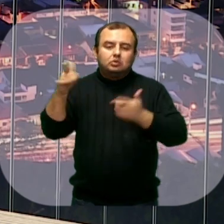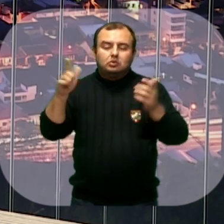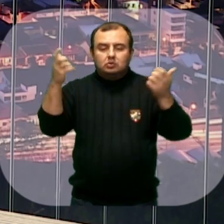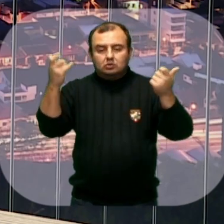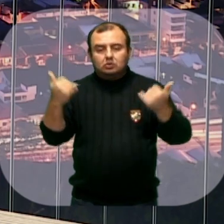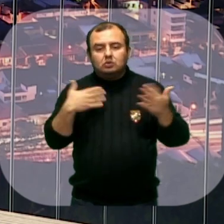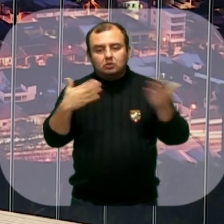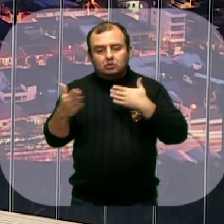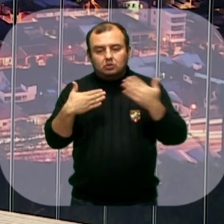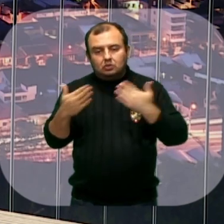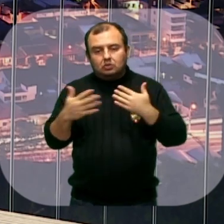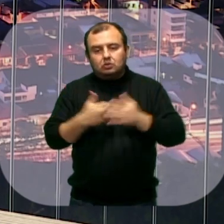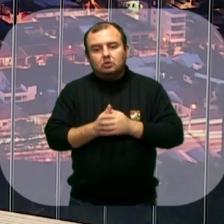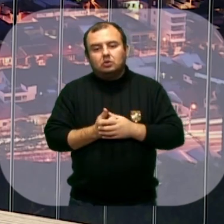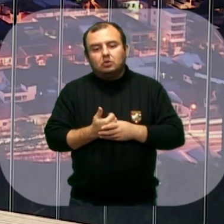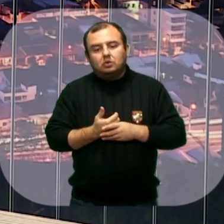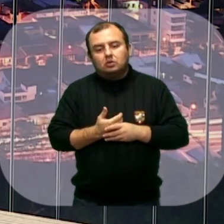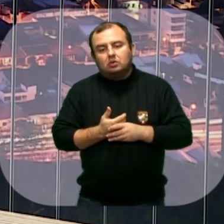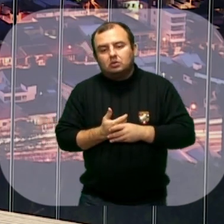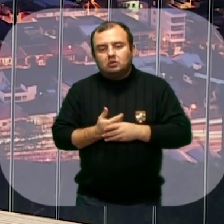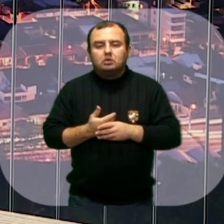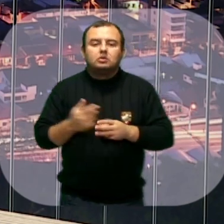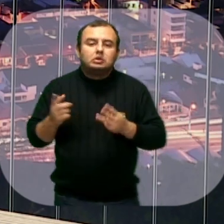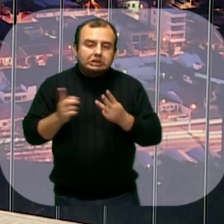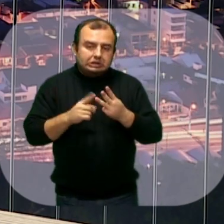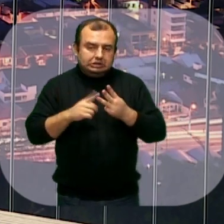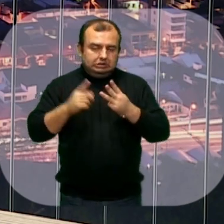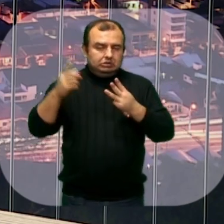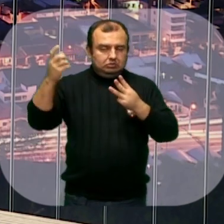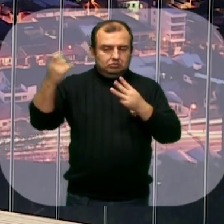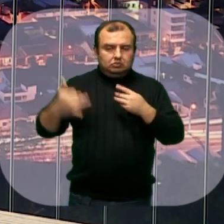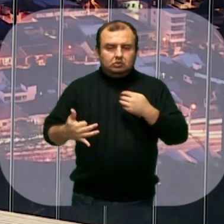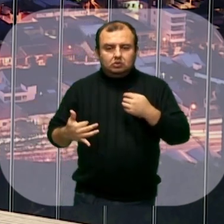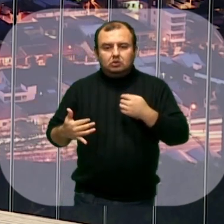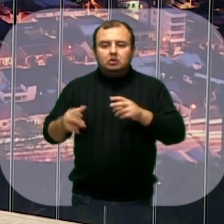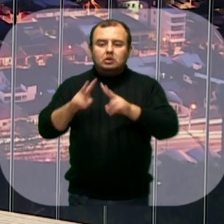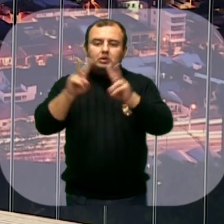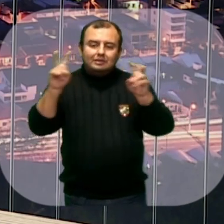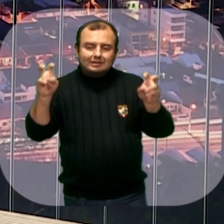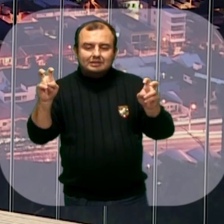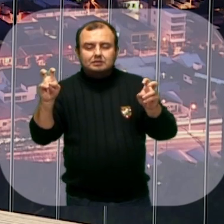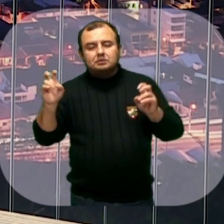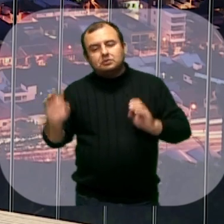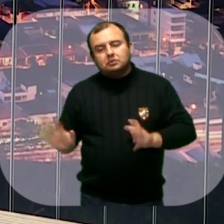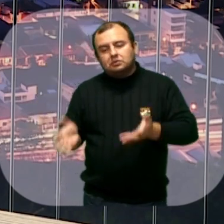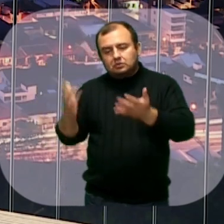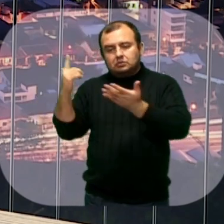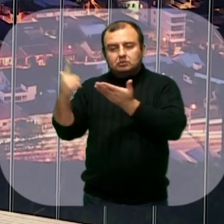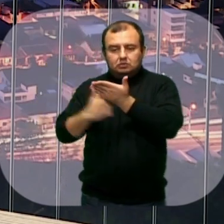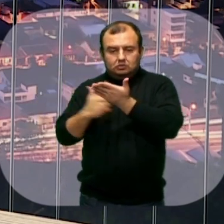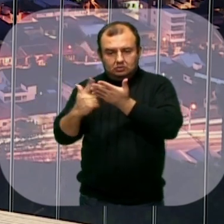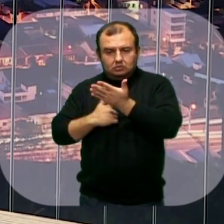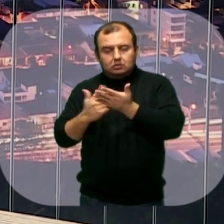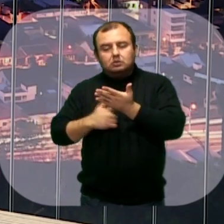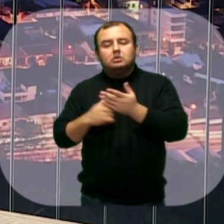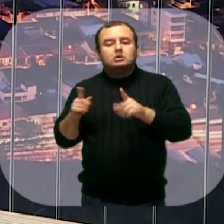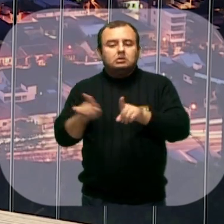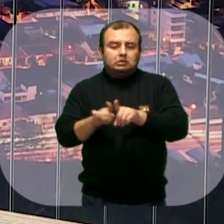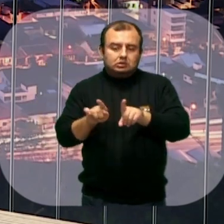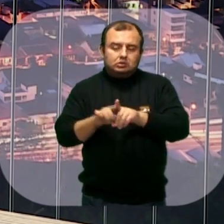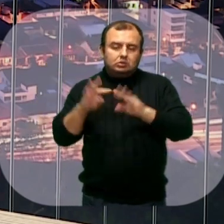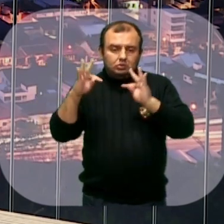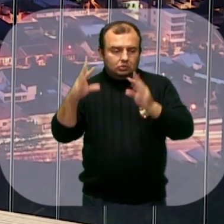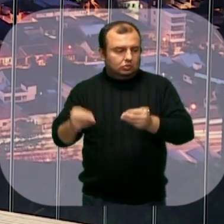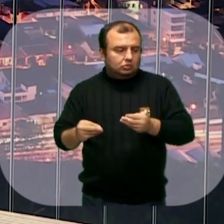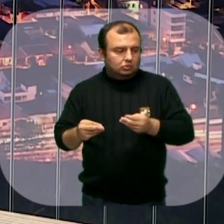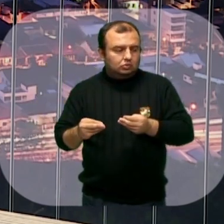coisa ainda para a gente falar. No terceiro bloco eu quero voltar a essa temática do incentivo à leitura, do incentivo a